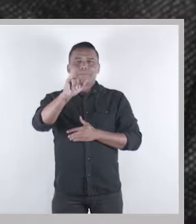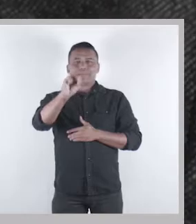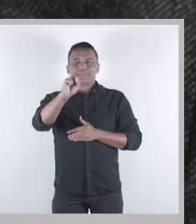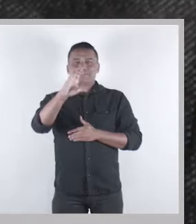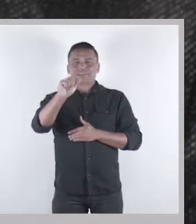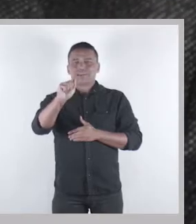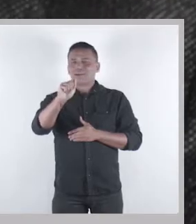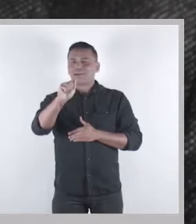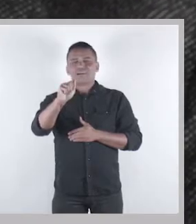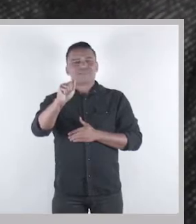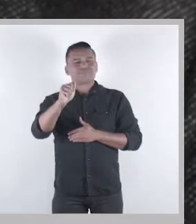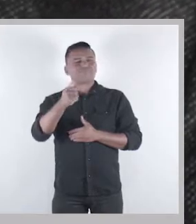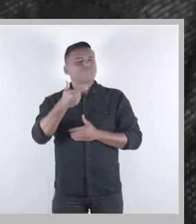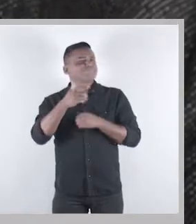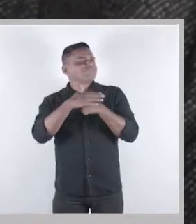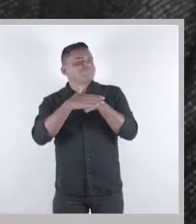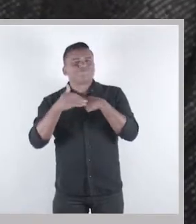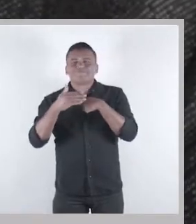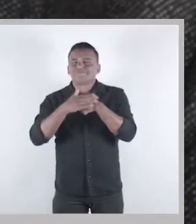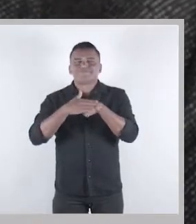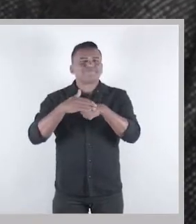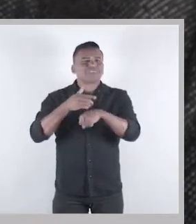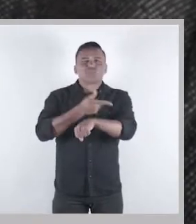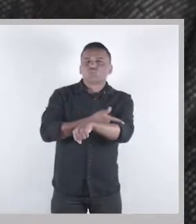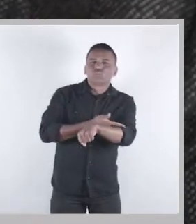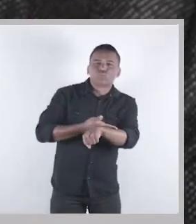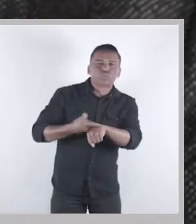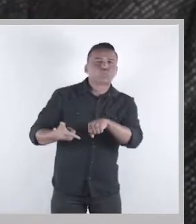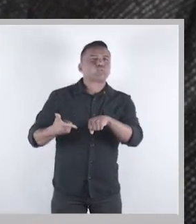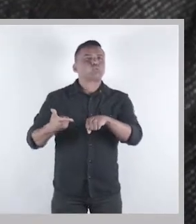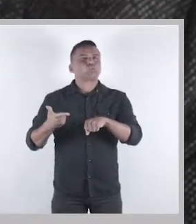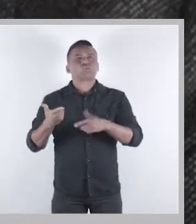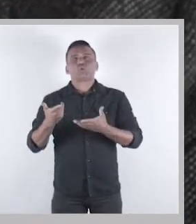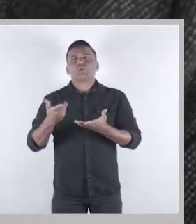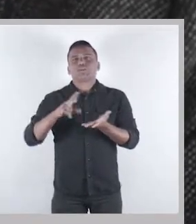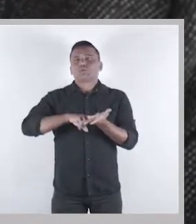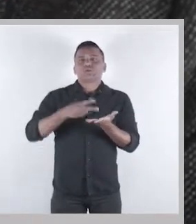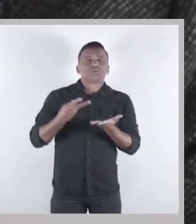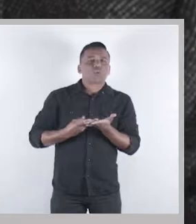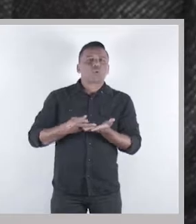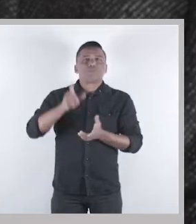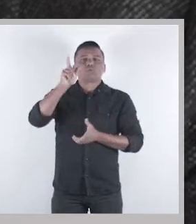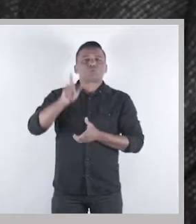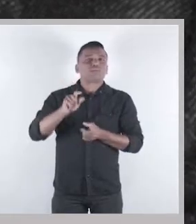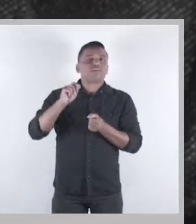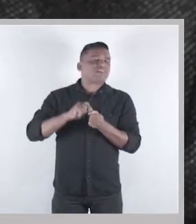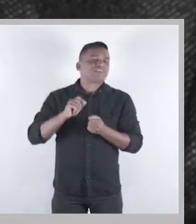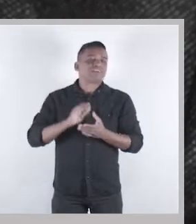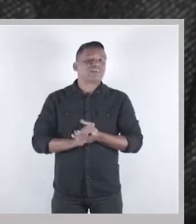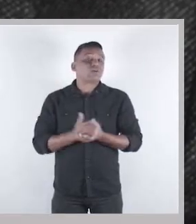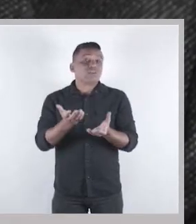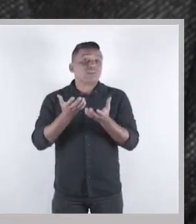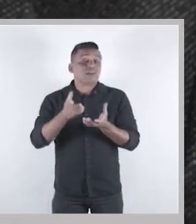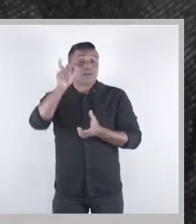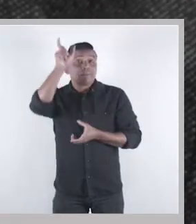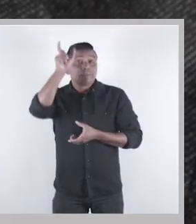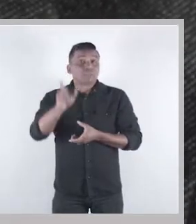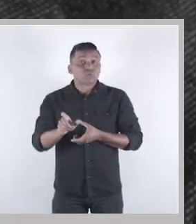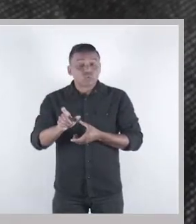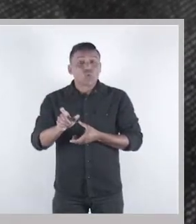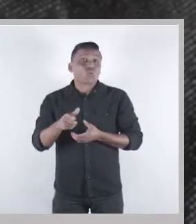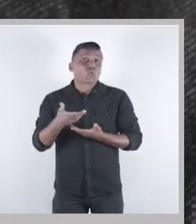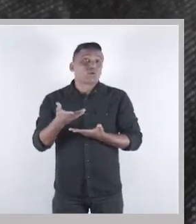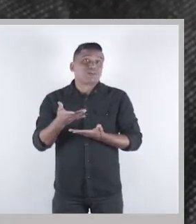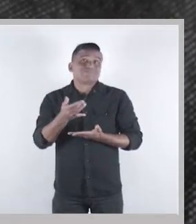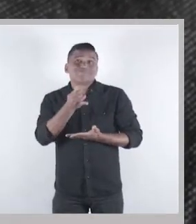tava pensando em quem poderia fazer essa tradução mas eu queria que fosse alguém que porque assim por mais fosse entrevistas da minha Saram